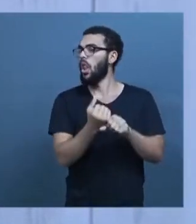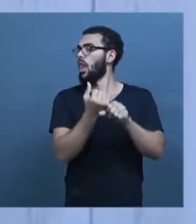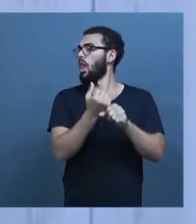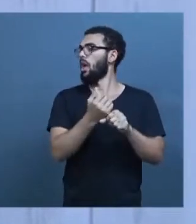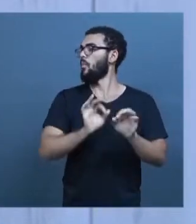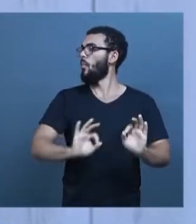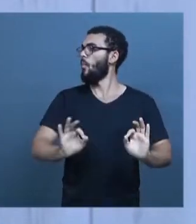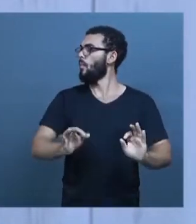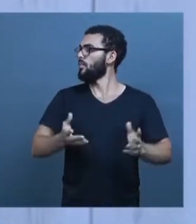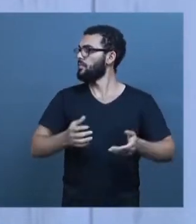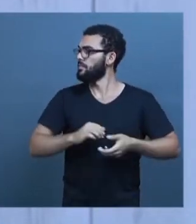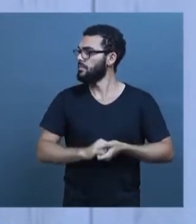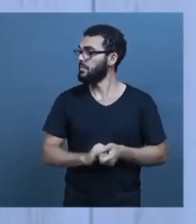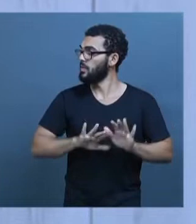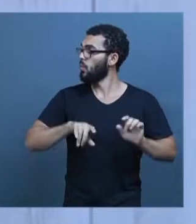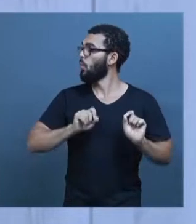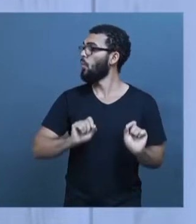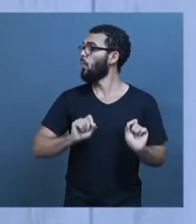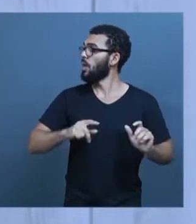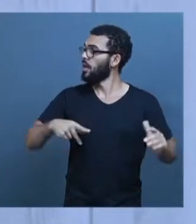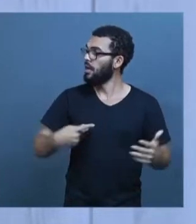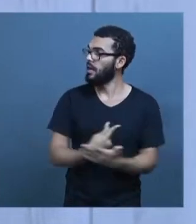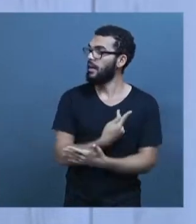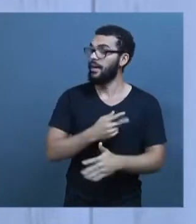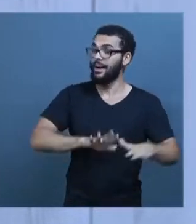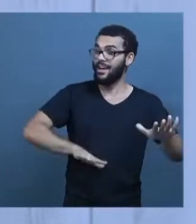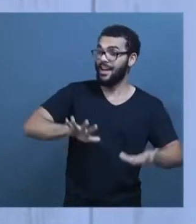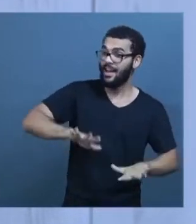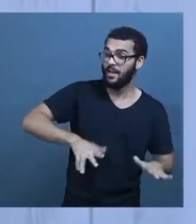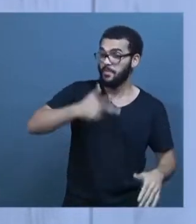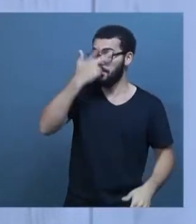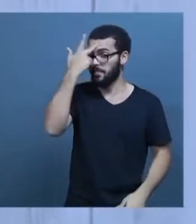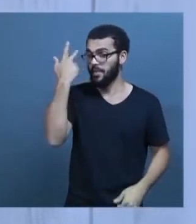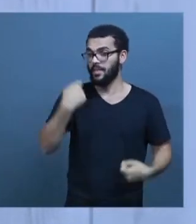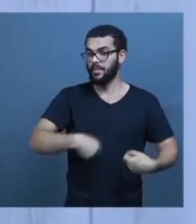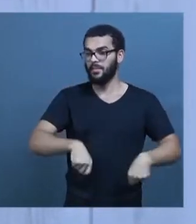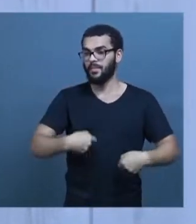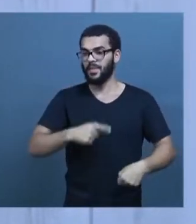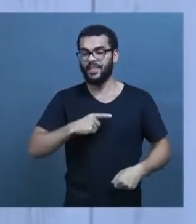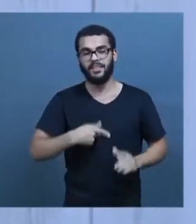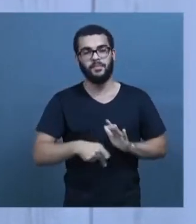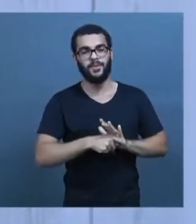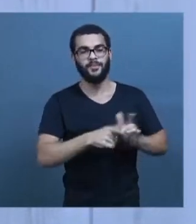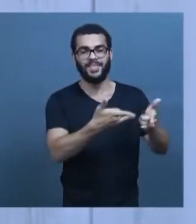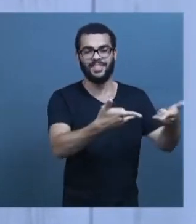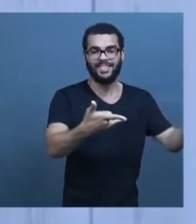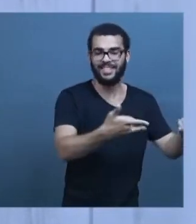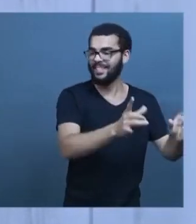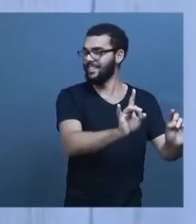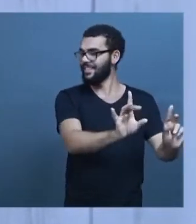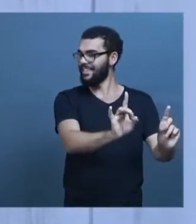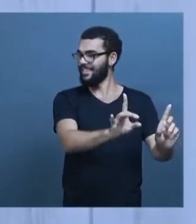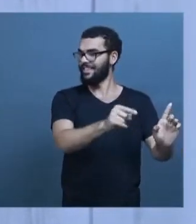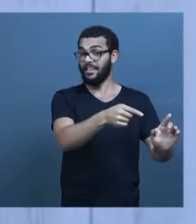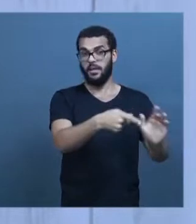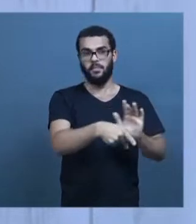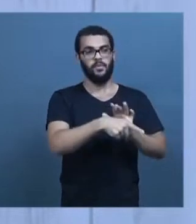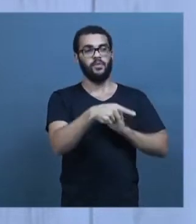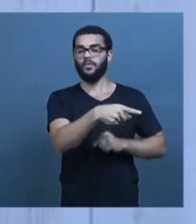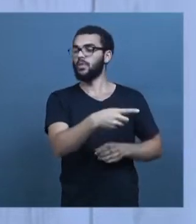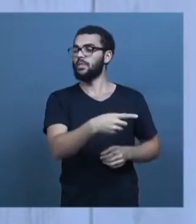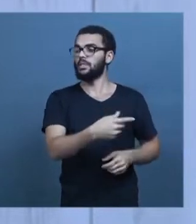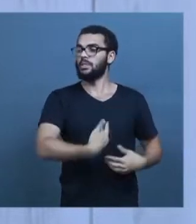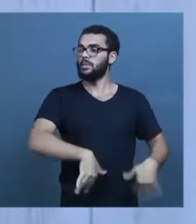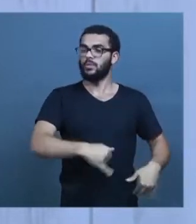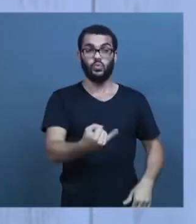orçamento. Isso faz com que muitas vezes as pessoas tenham que recorrer aos limites dos cheques especiais, que é a taxa de juros mais